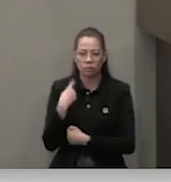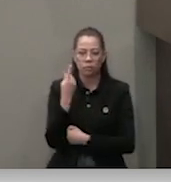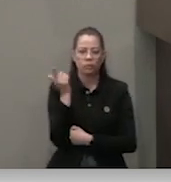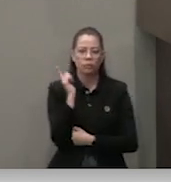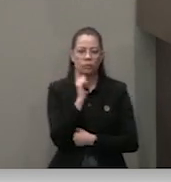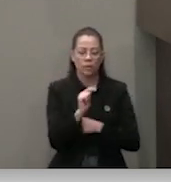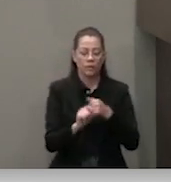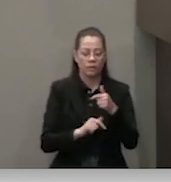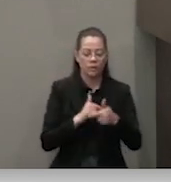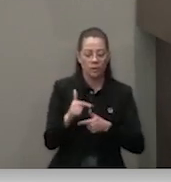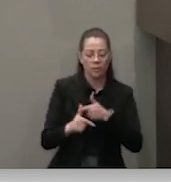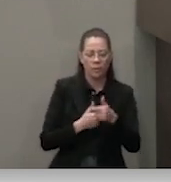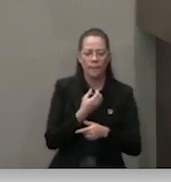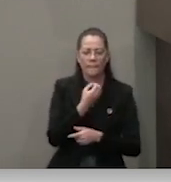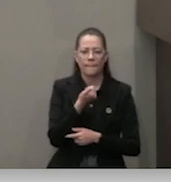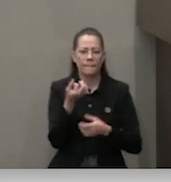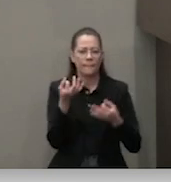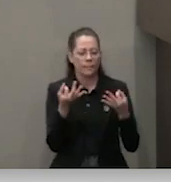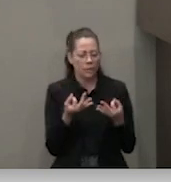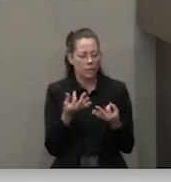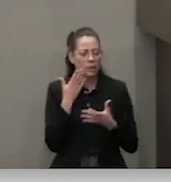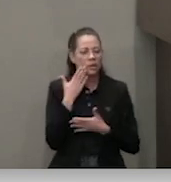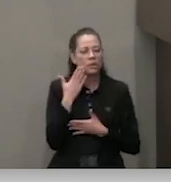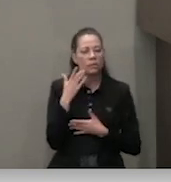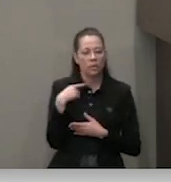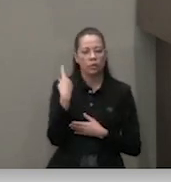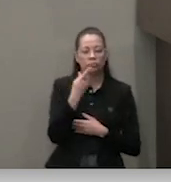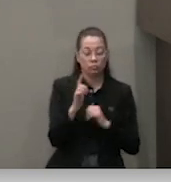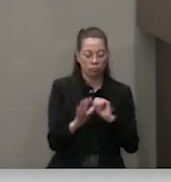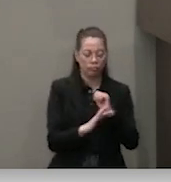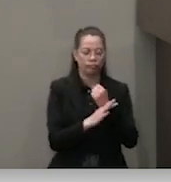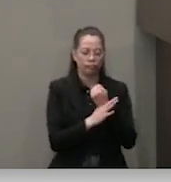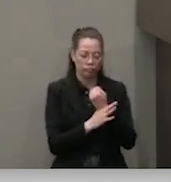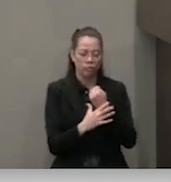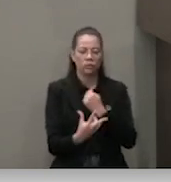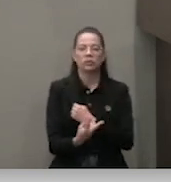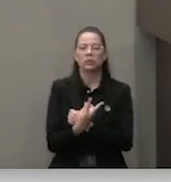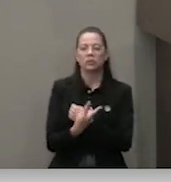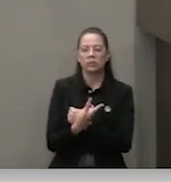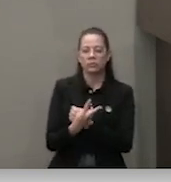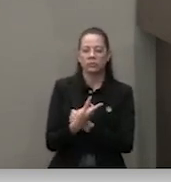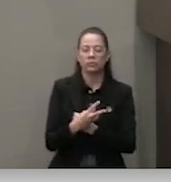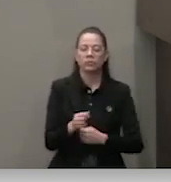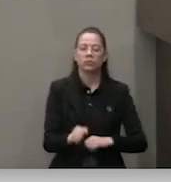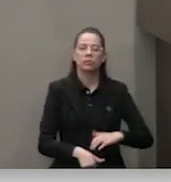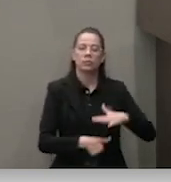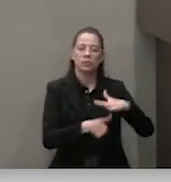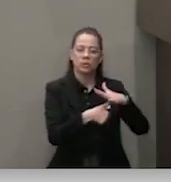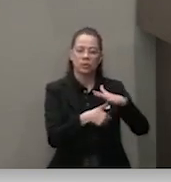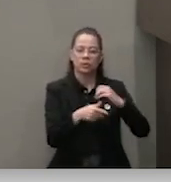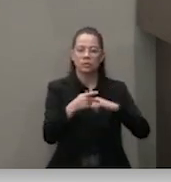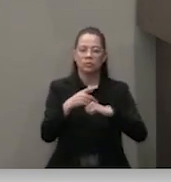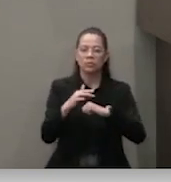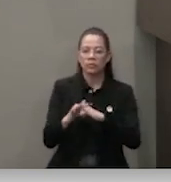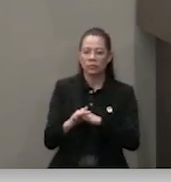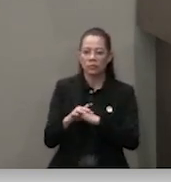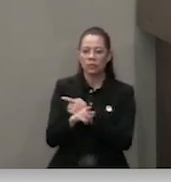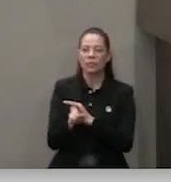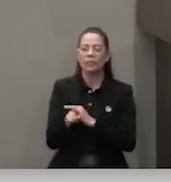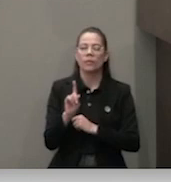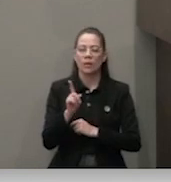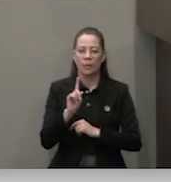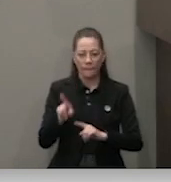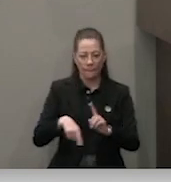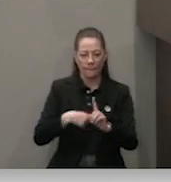bom trabalho sabendo que estamos sendo bem guarnecido bem protegidos pelas autoridades pelos fundo onde a senhora é uma das